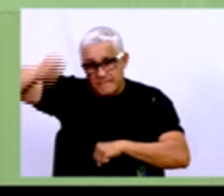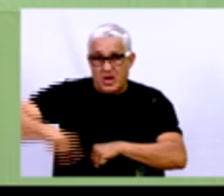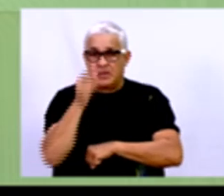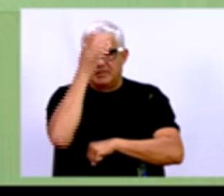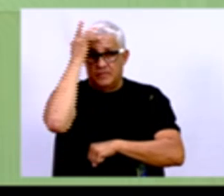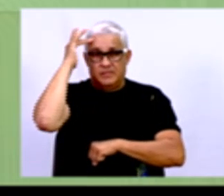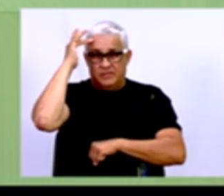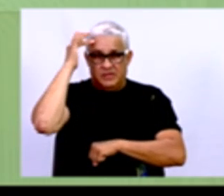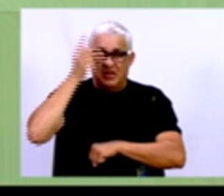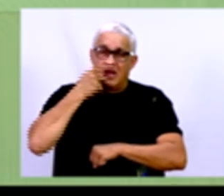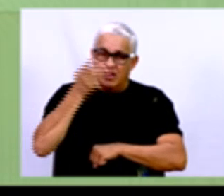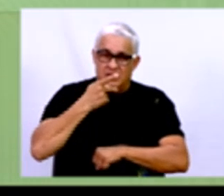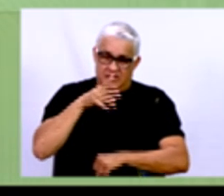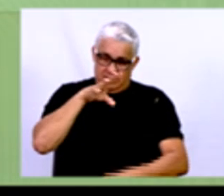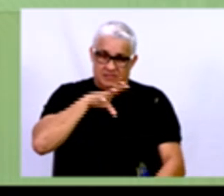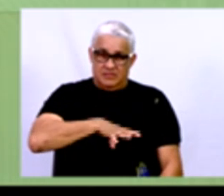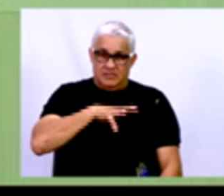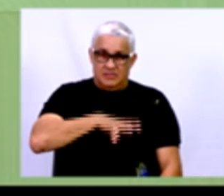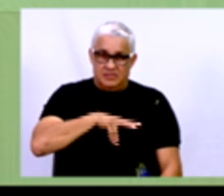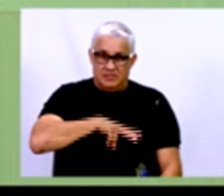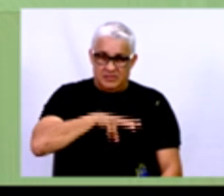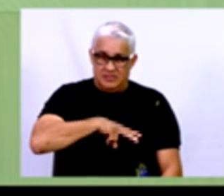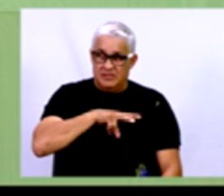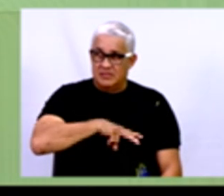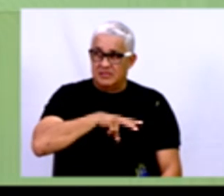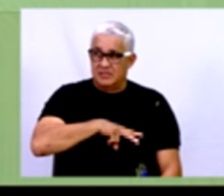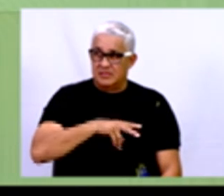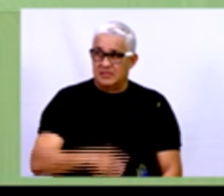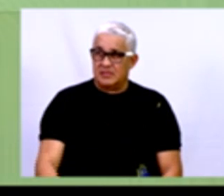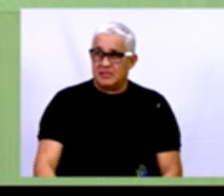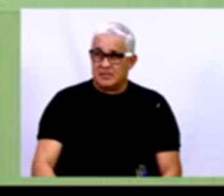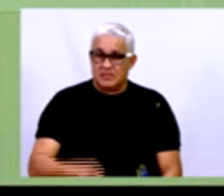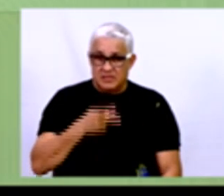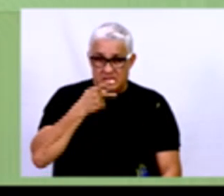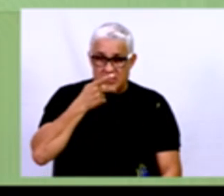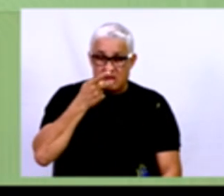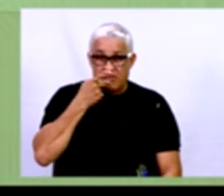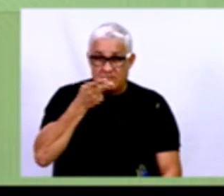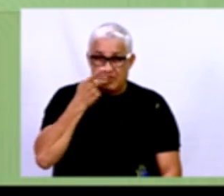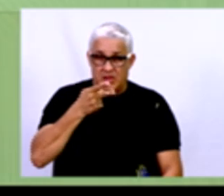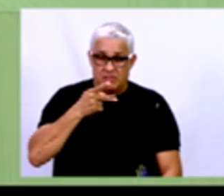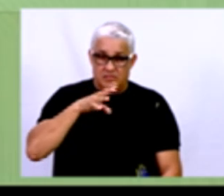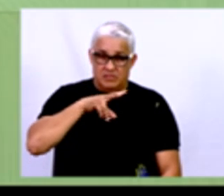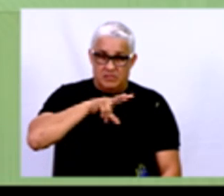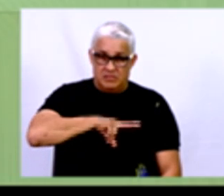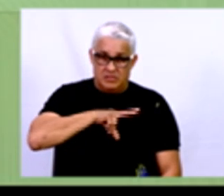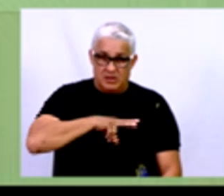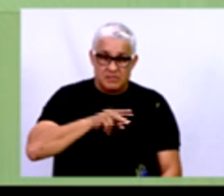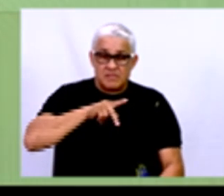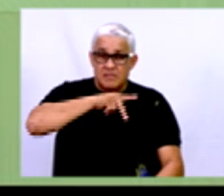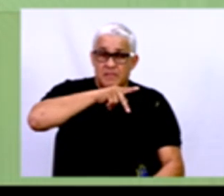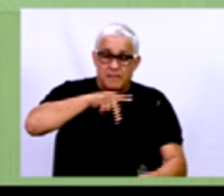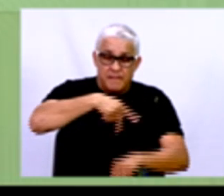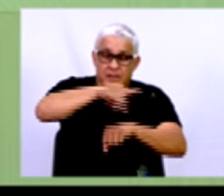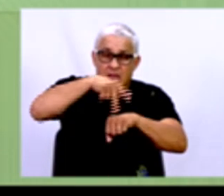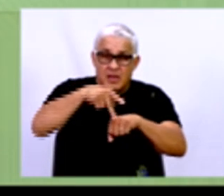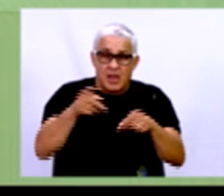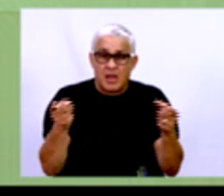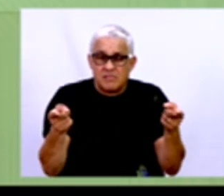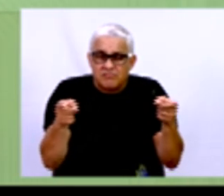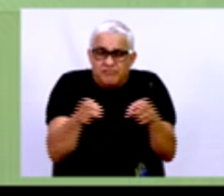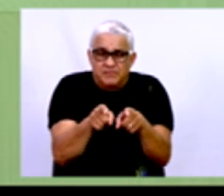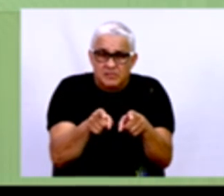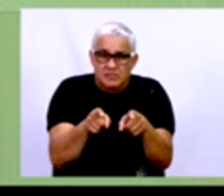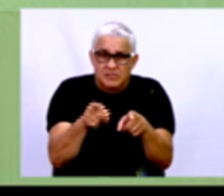falantes. Portugal, que digamos assim, é o país da língua mãe, é um país pequeno, tem apenas